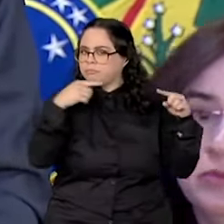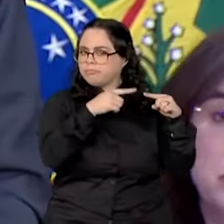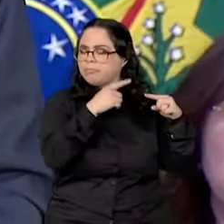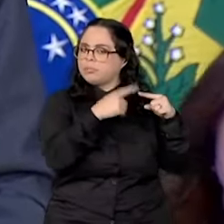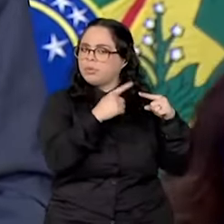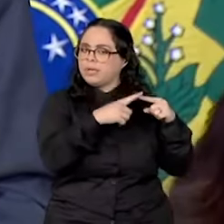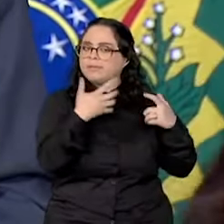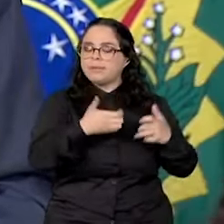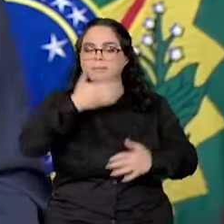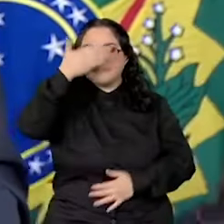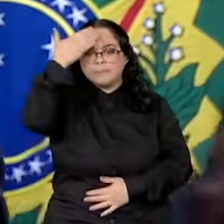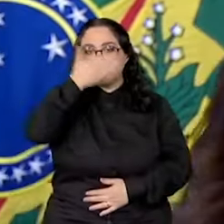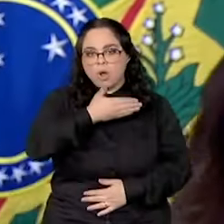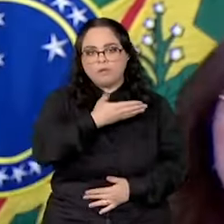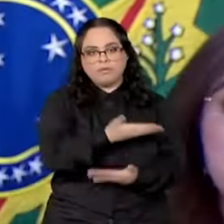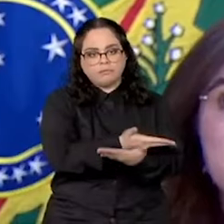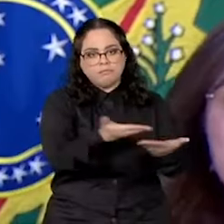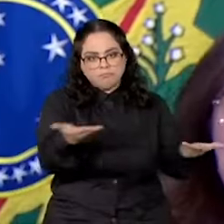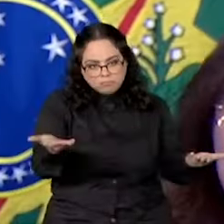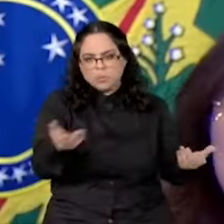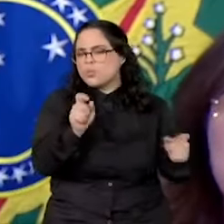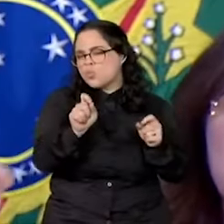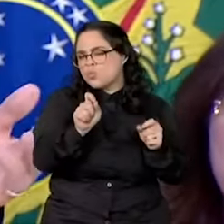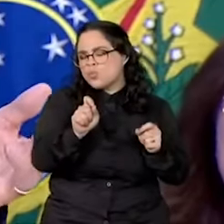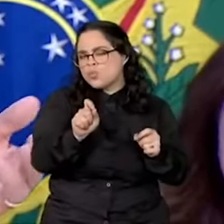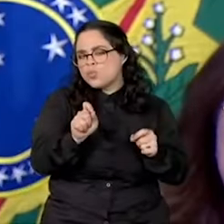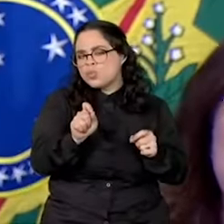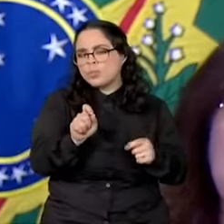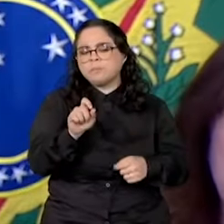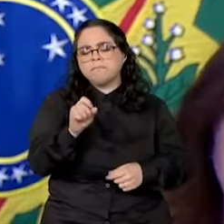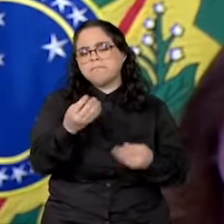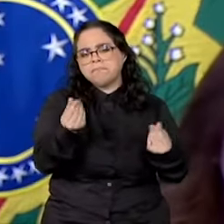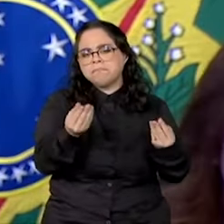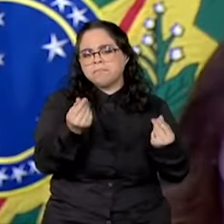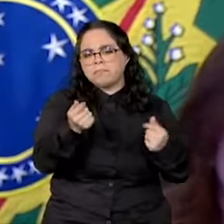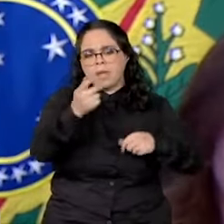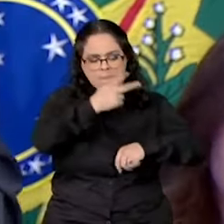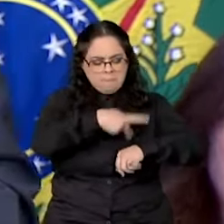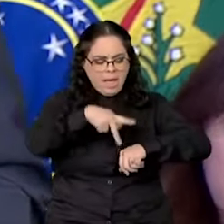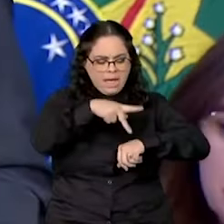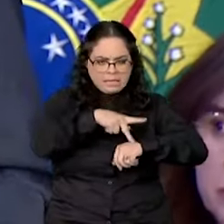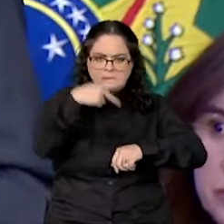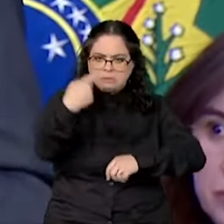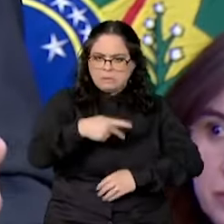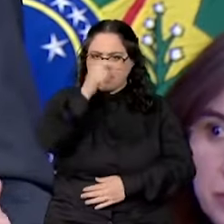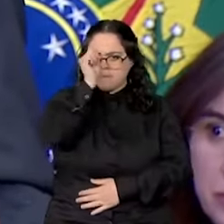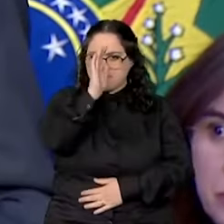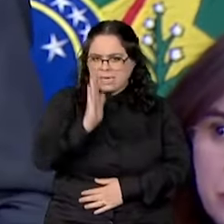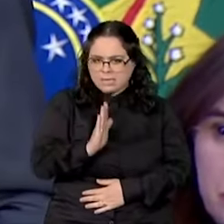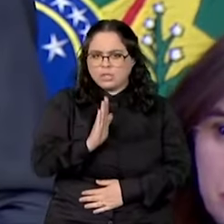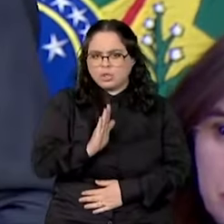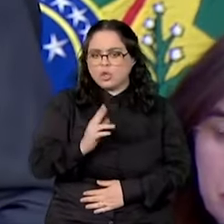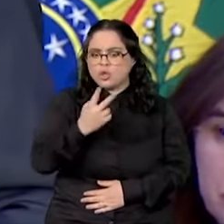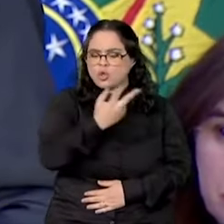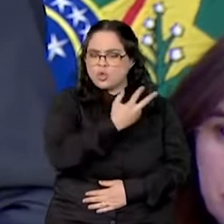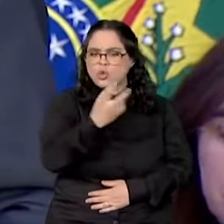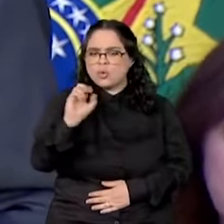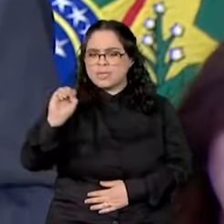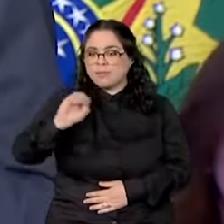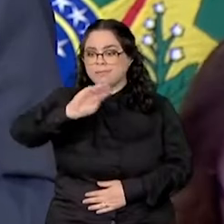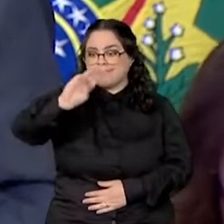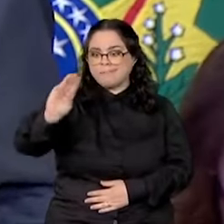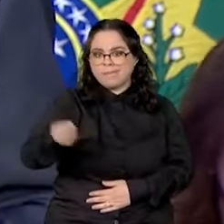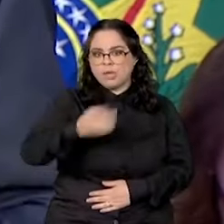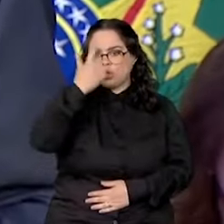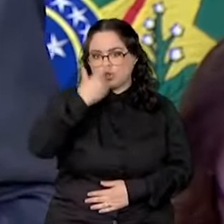queríamos provar que não tinha sentido um país com quase 200 milhões de habitantes,